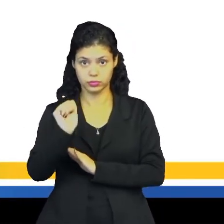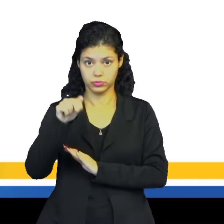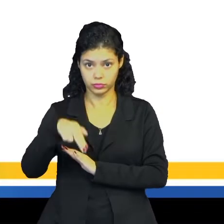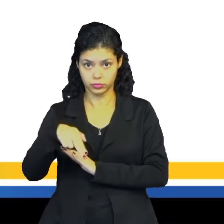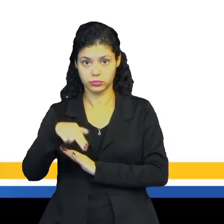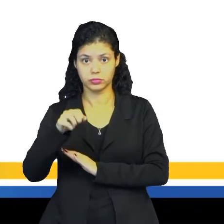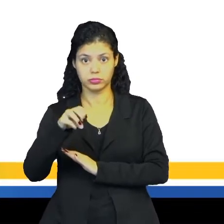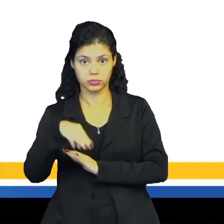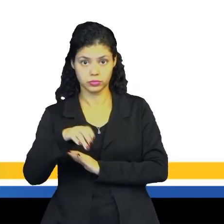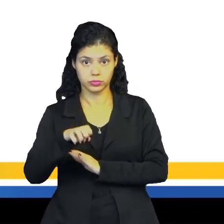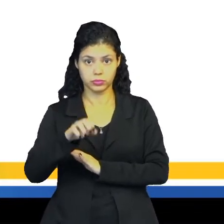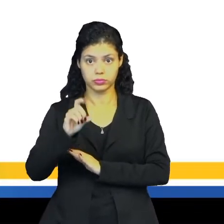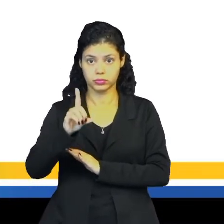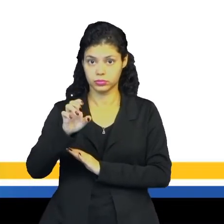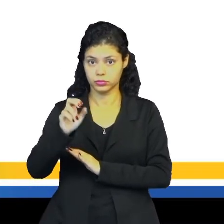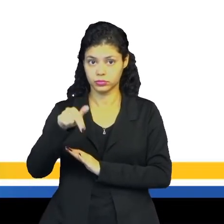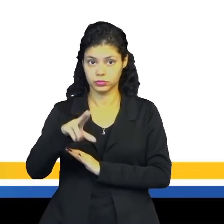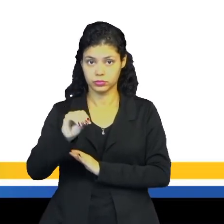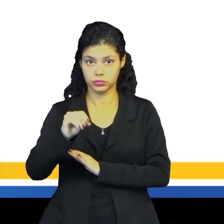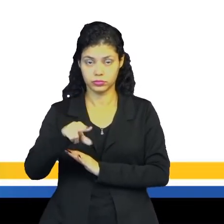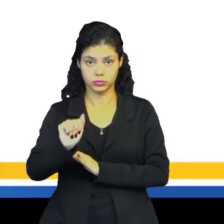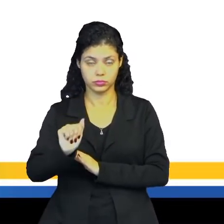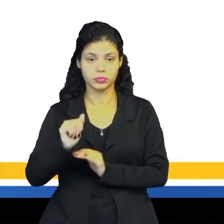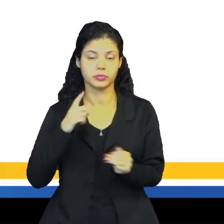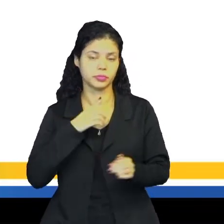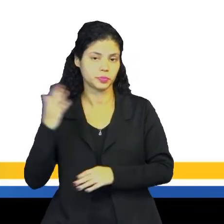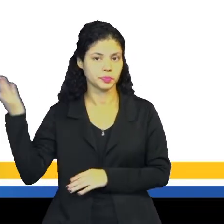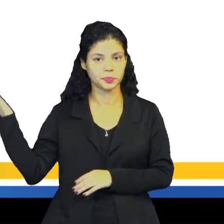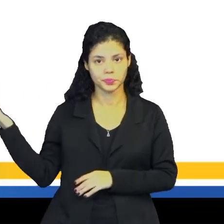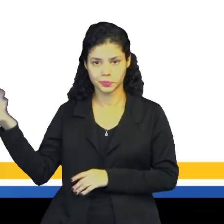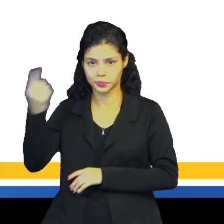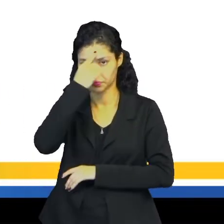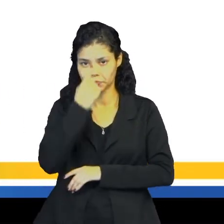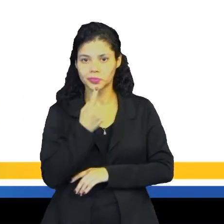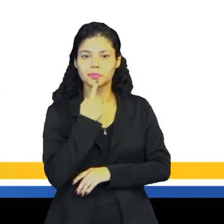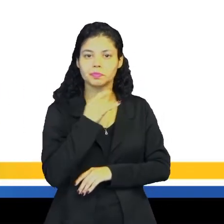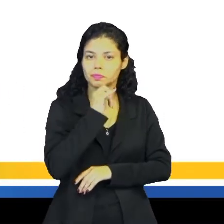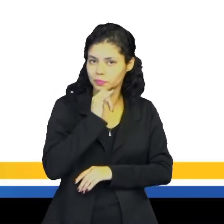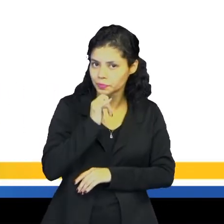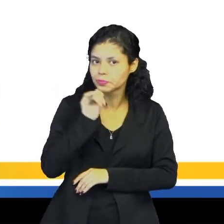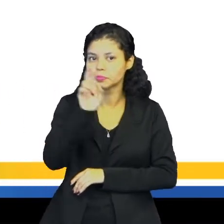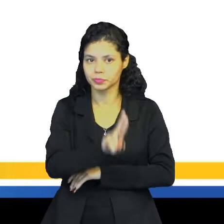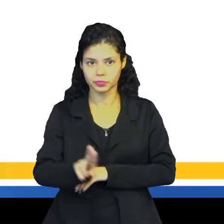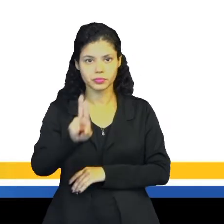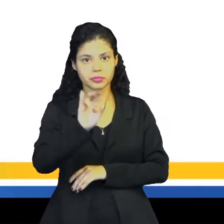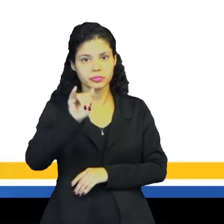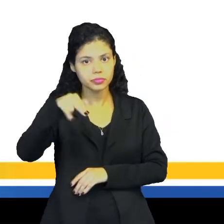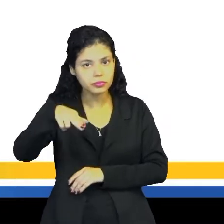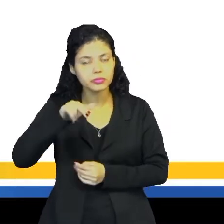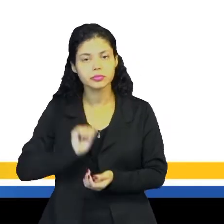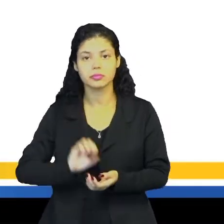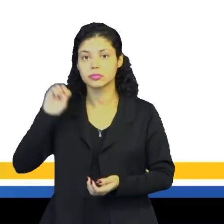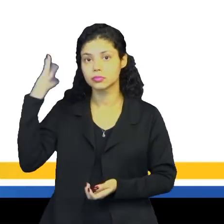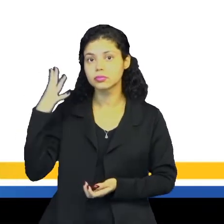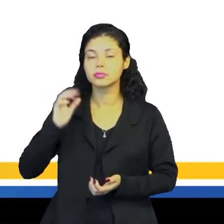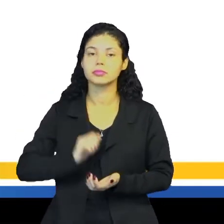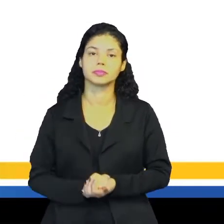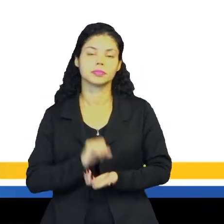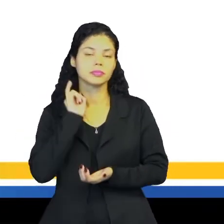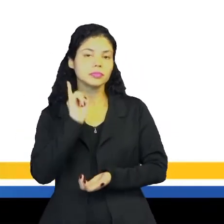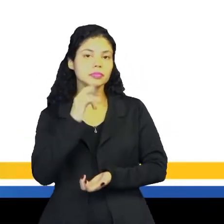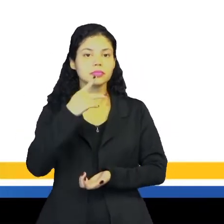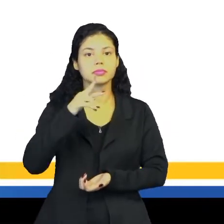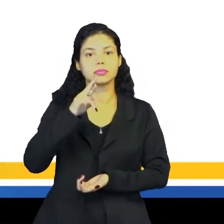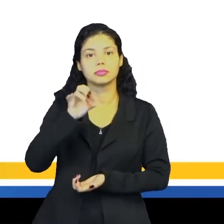em, de, no e na. Nós temos aí na imagem, né, um exemplo do uso do in, né, que no caso, se for